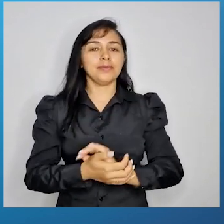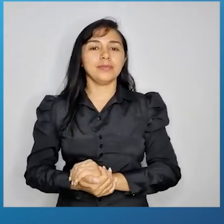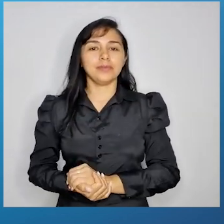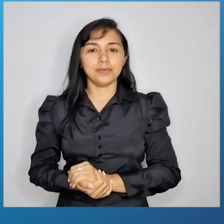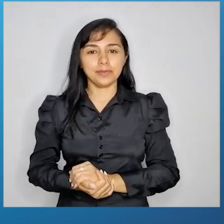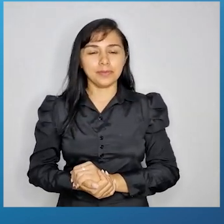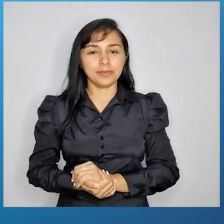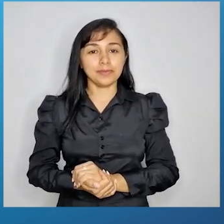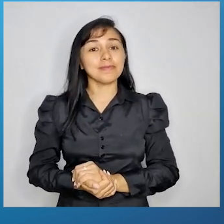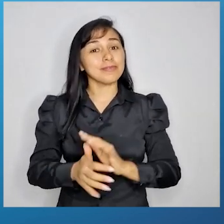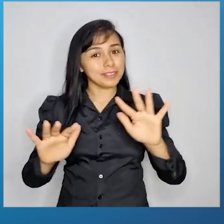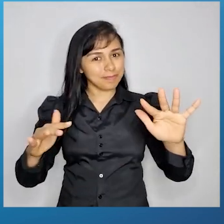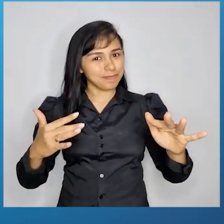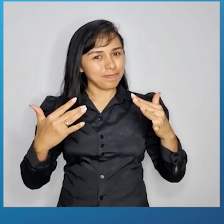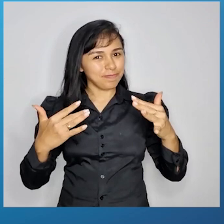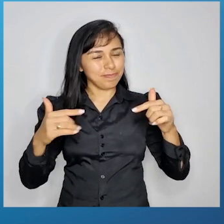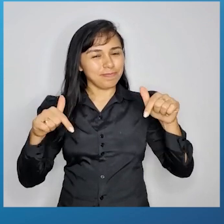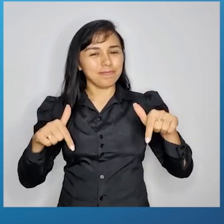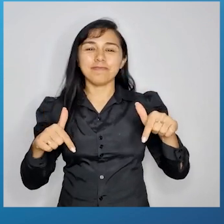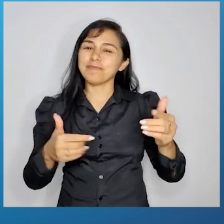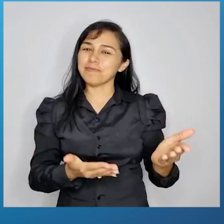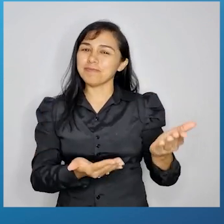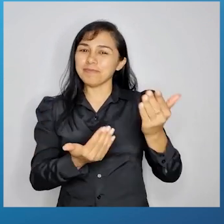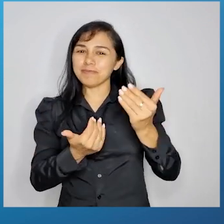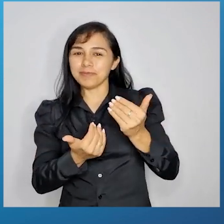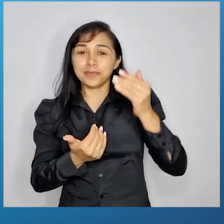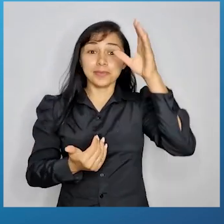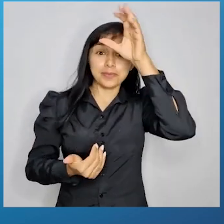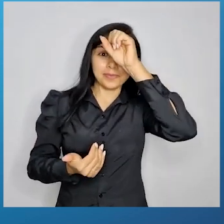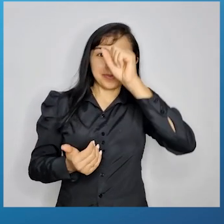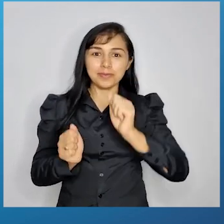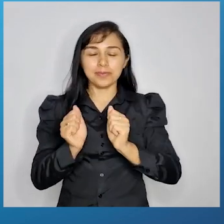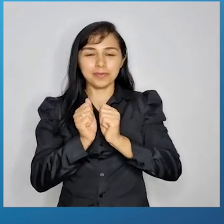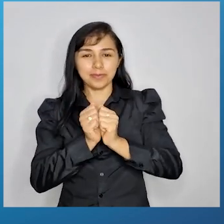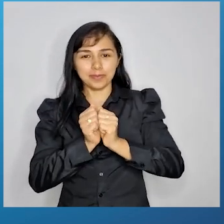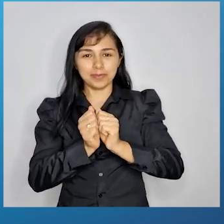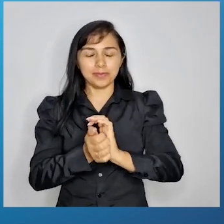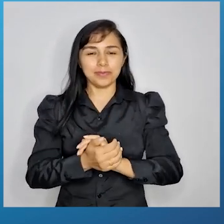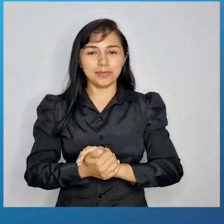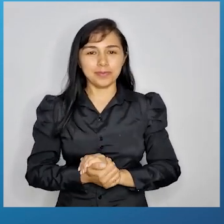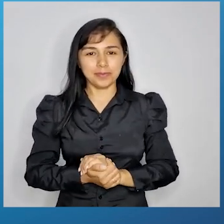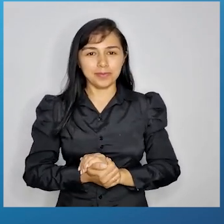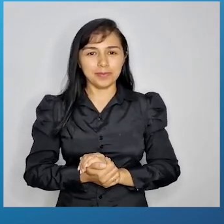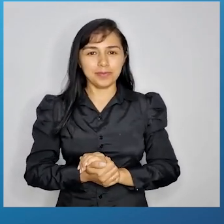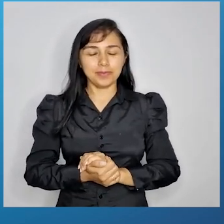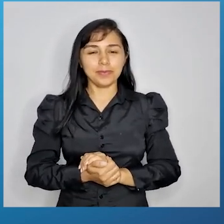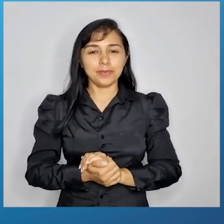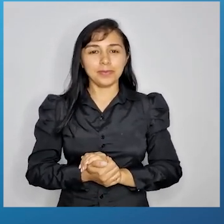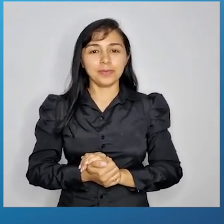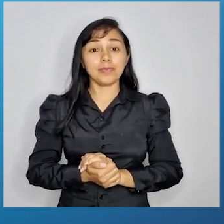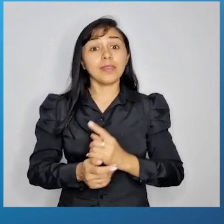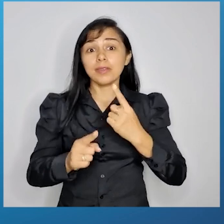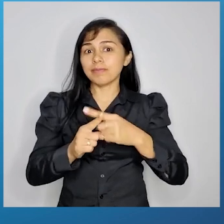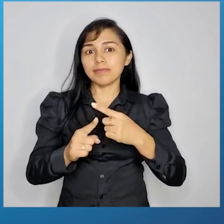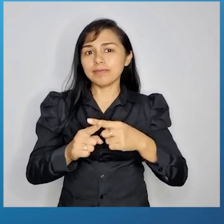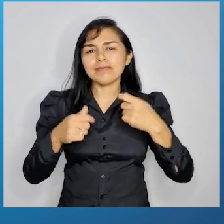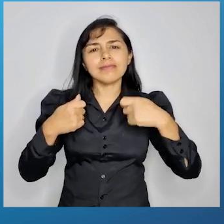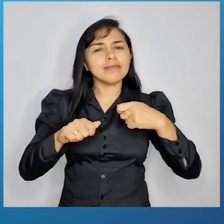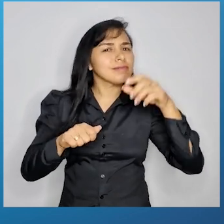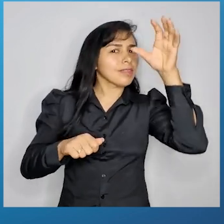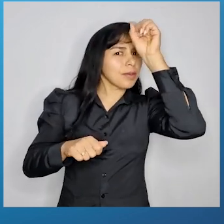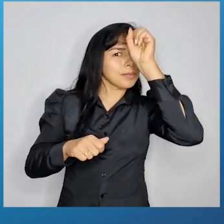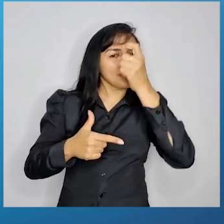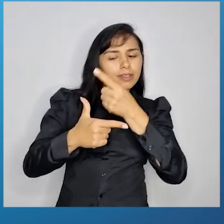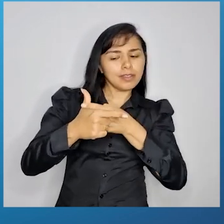divisão. Então fica ligadinho, vem comigo e vamos aprender. Por que nós precisamos aprender